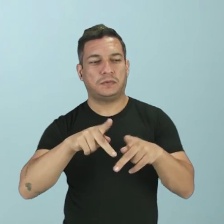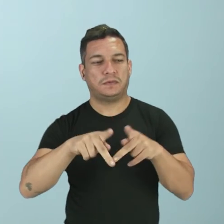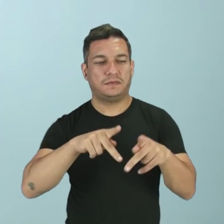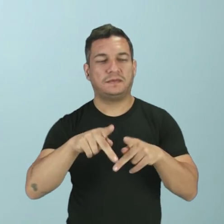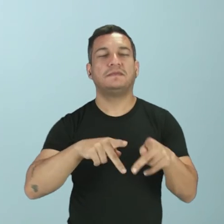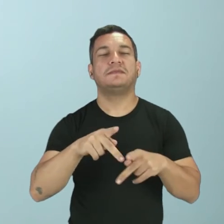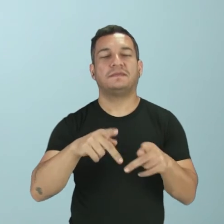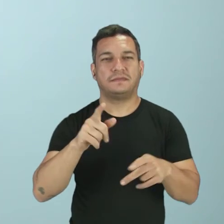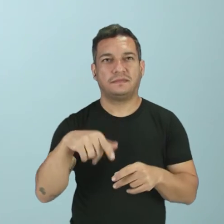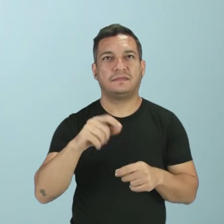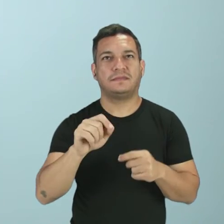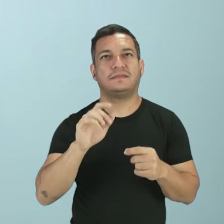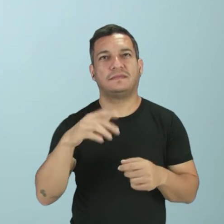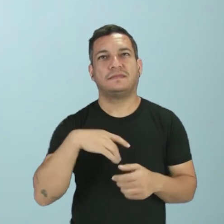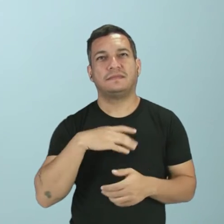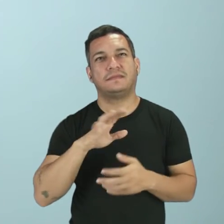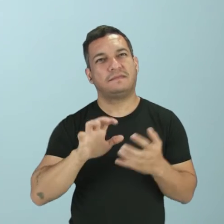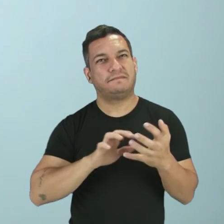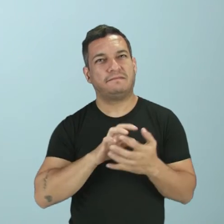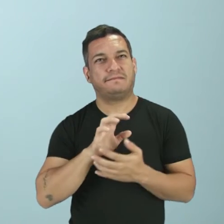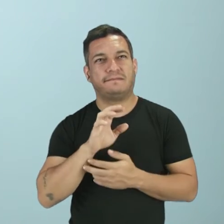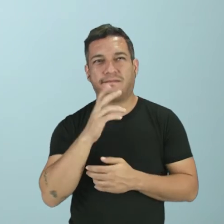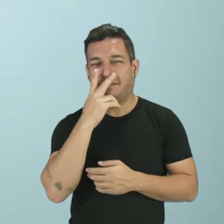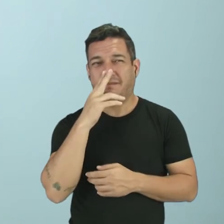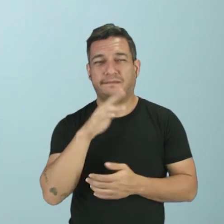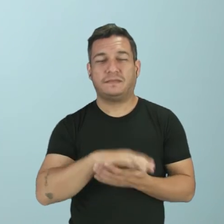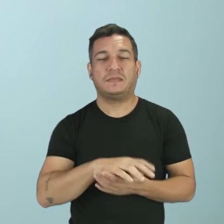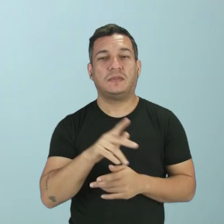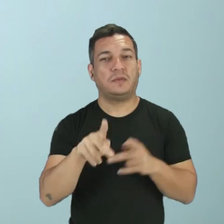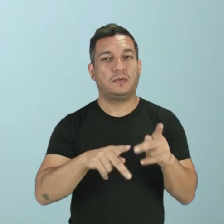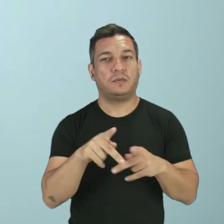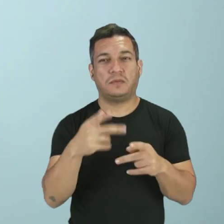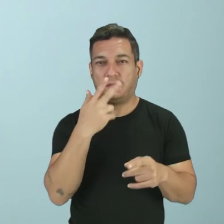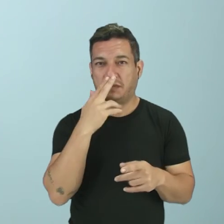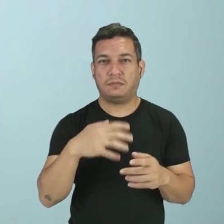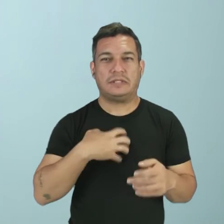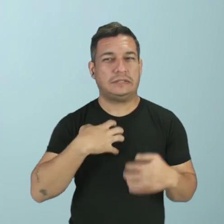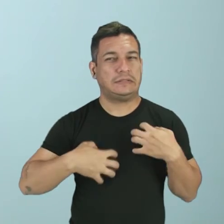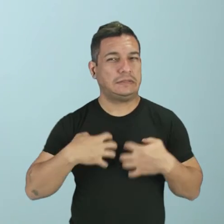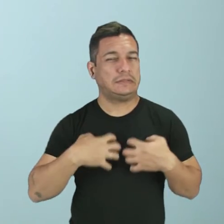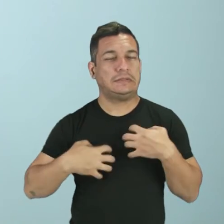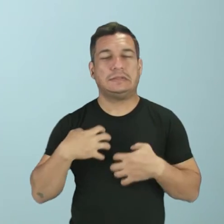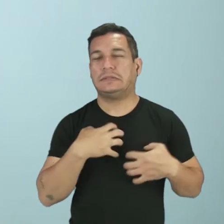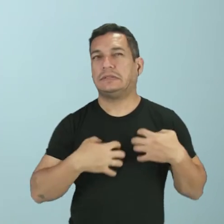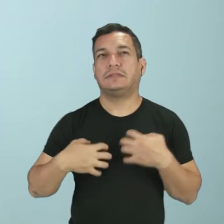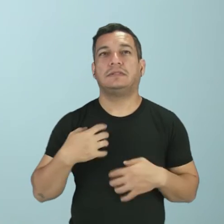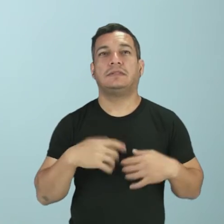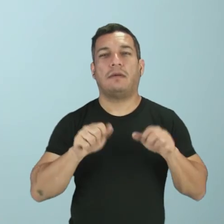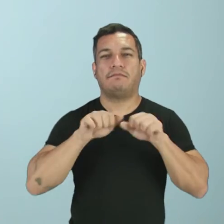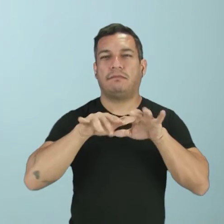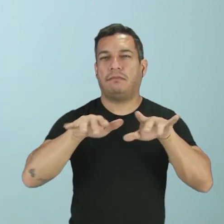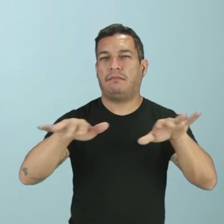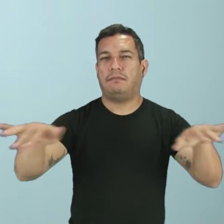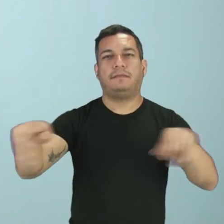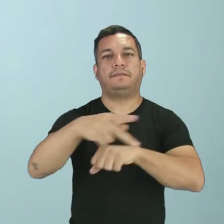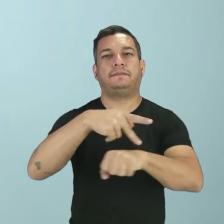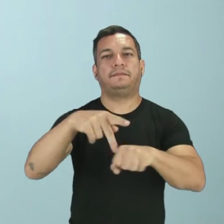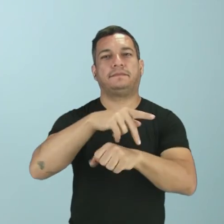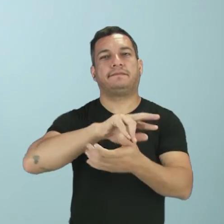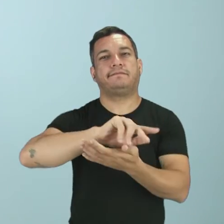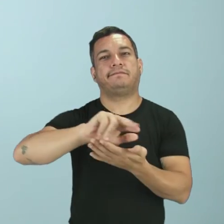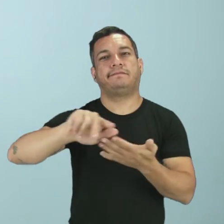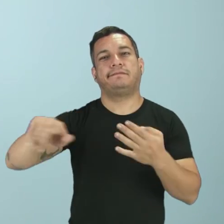grande revolta também e se expandiu por vários países da